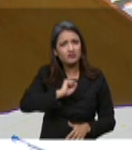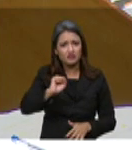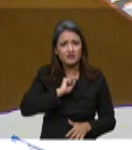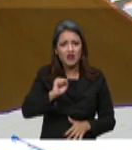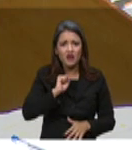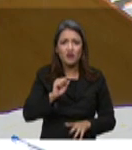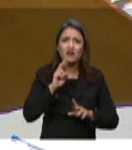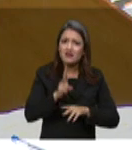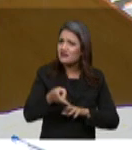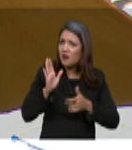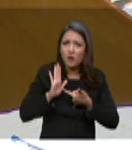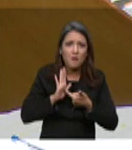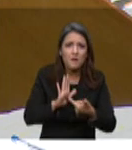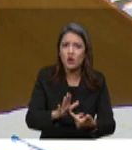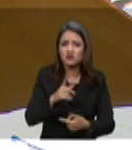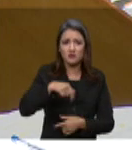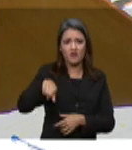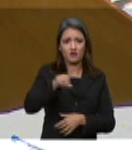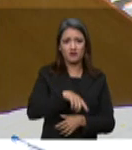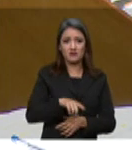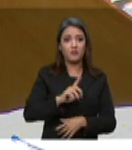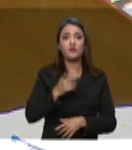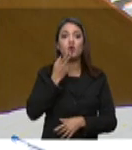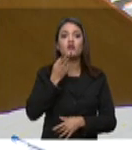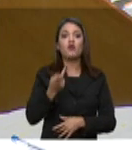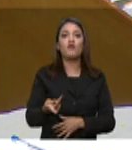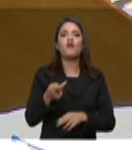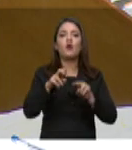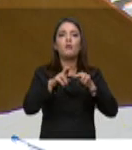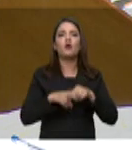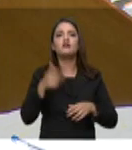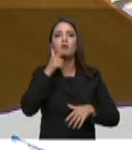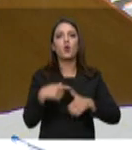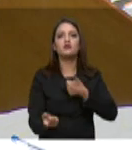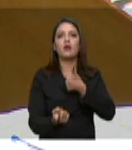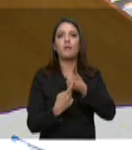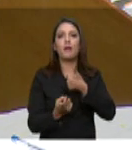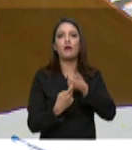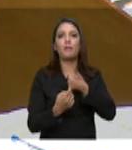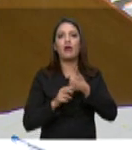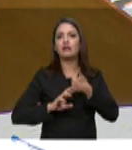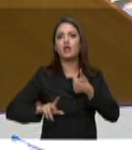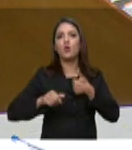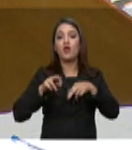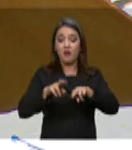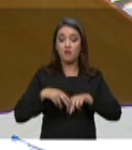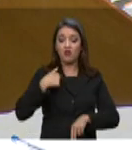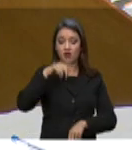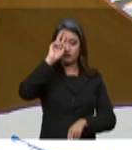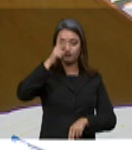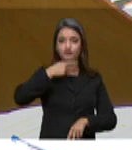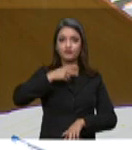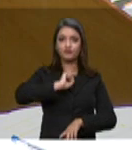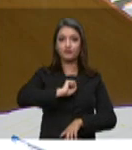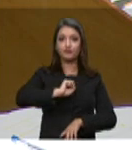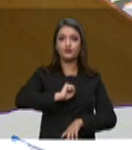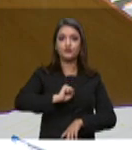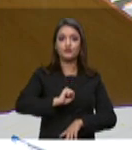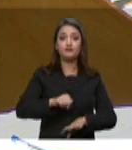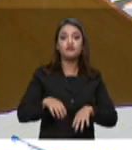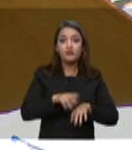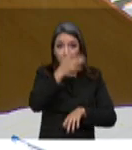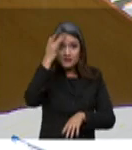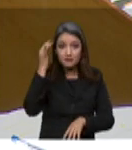retratado em likes aqui então ele não fala que por curtida eu falo por indignação mesmo que que as pessoas